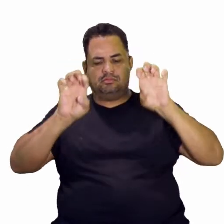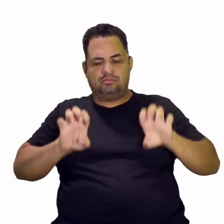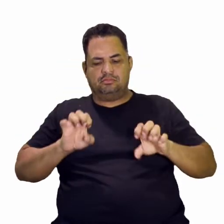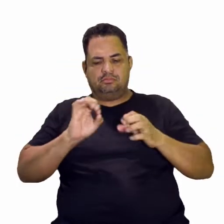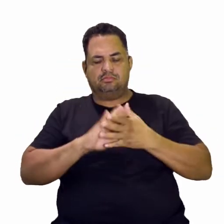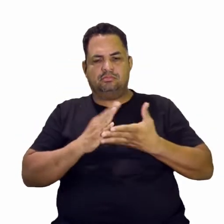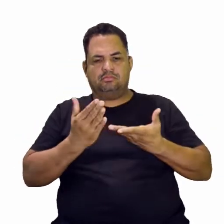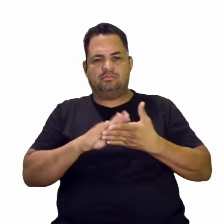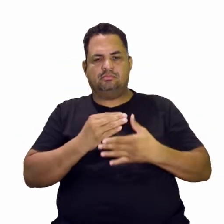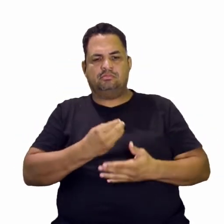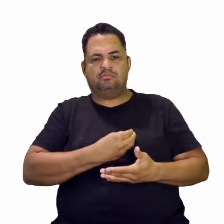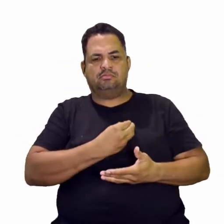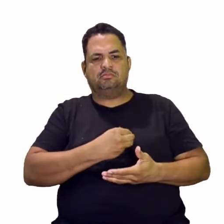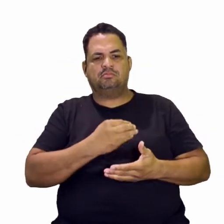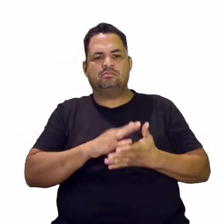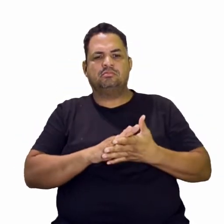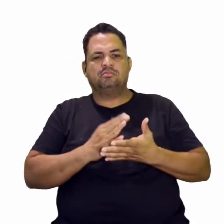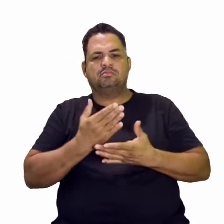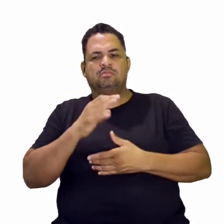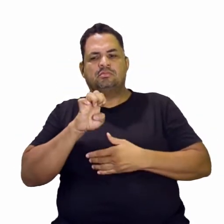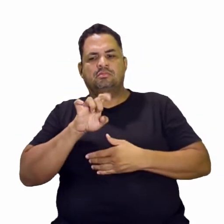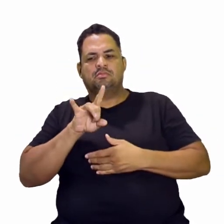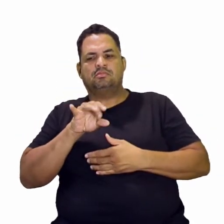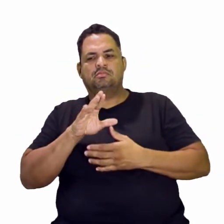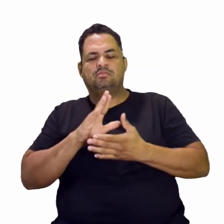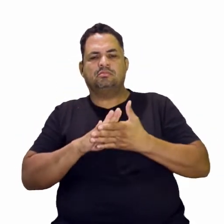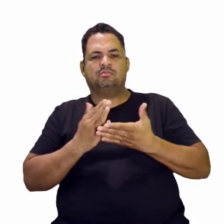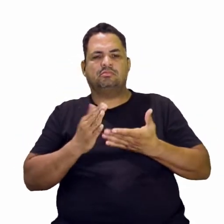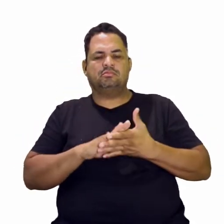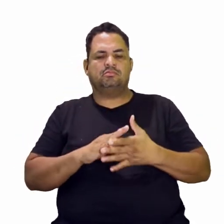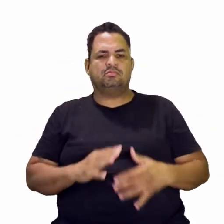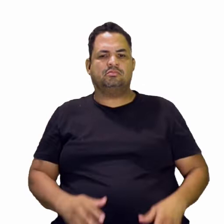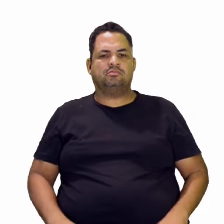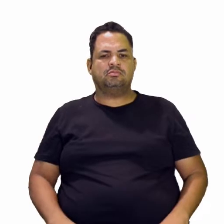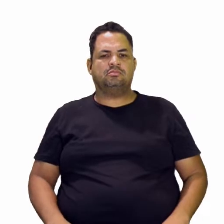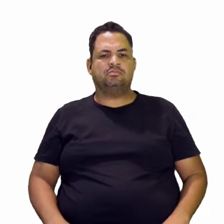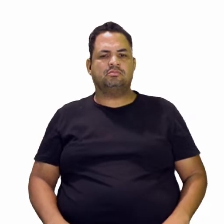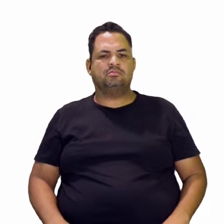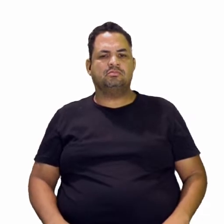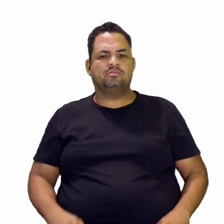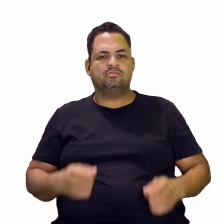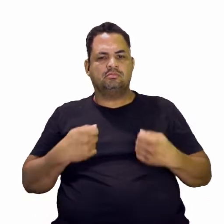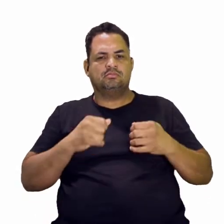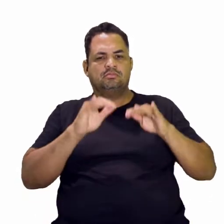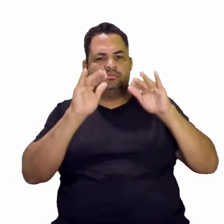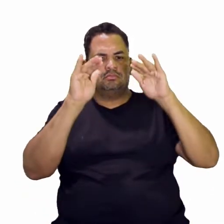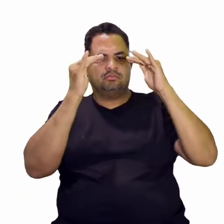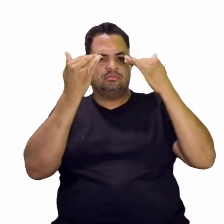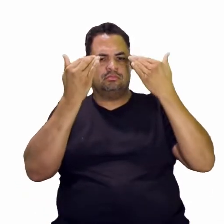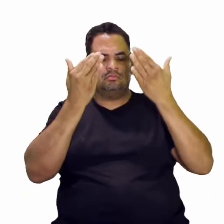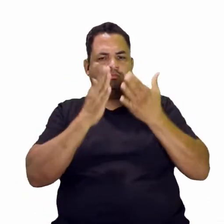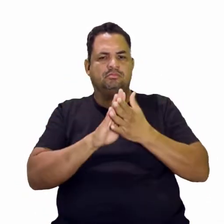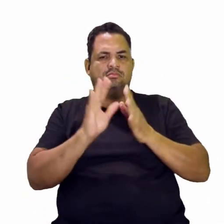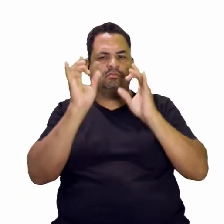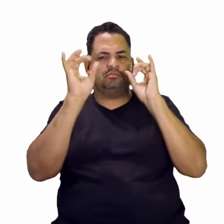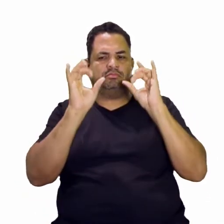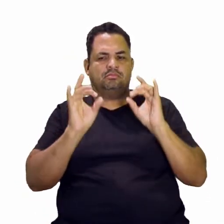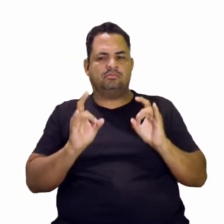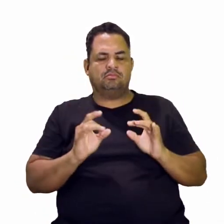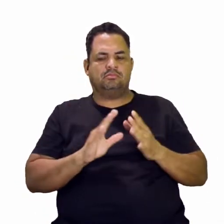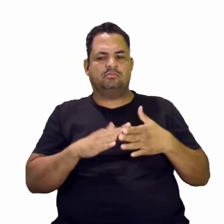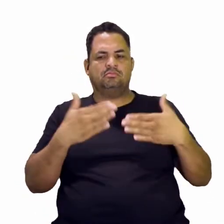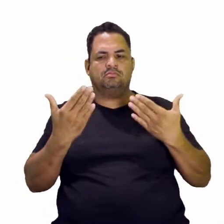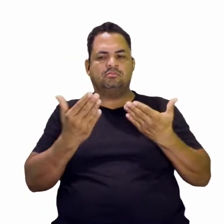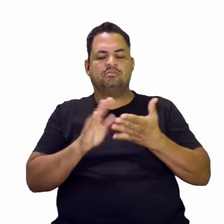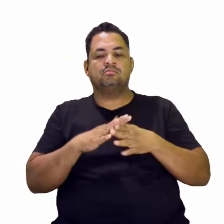externa de um organismo, como o exoesqueleto, no caso dos carboidratos, lembram? Então, você tem que prestar atenção nesses detalhes,